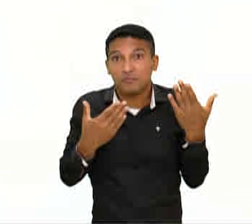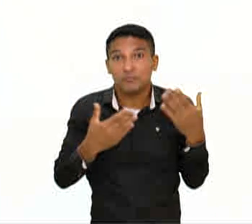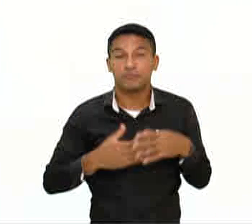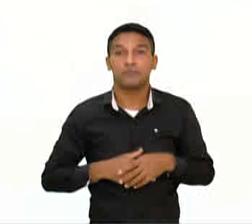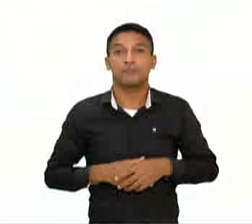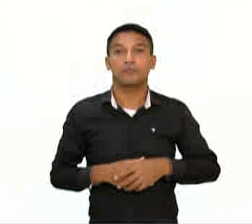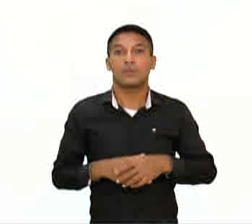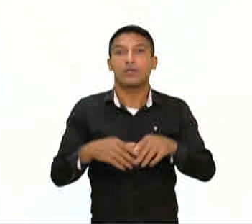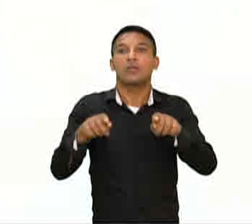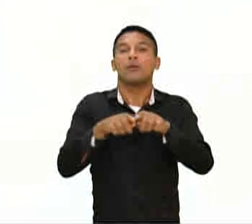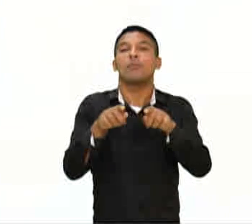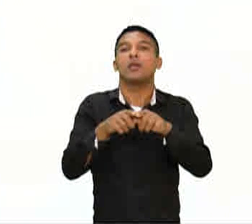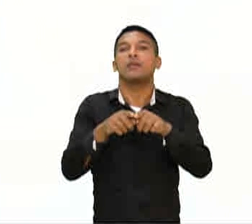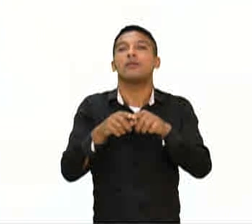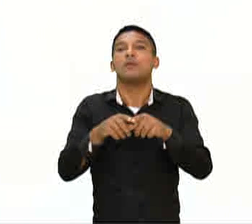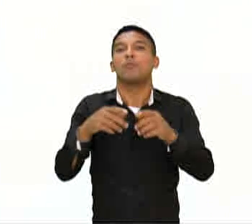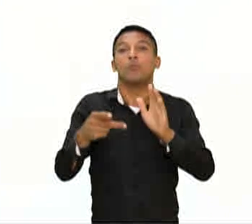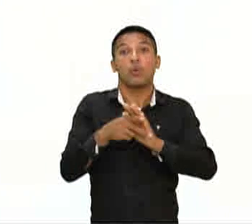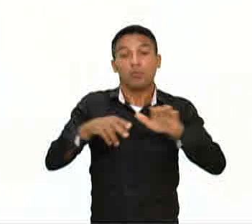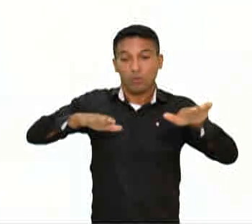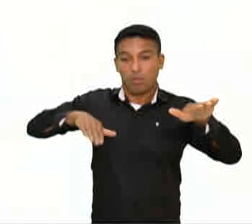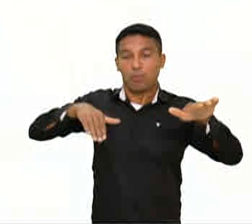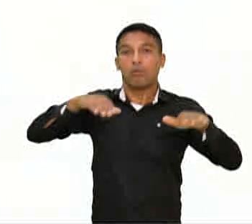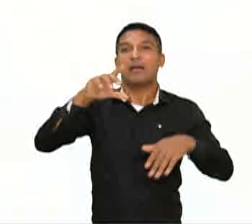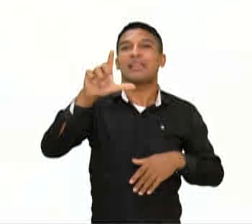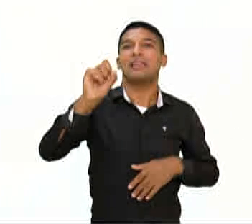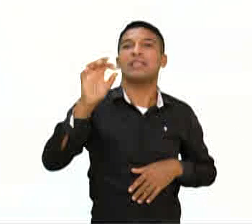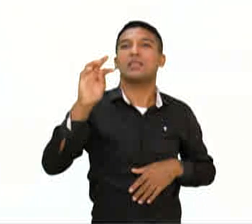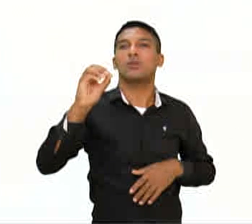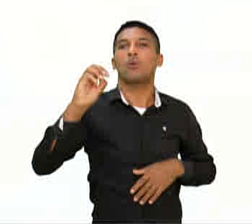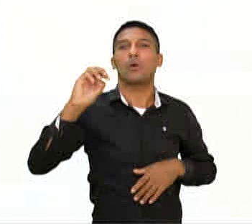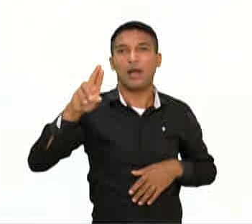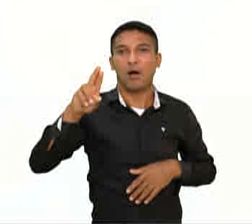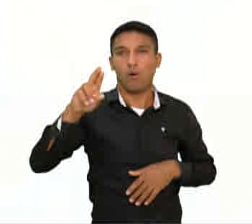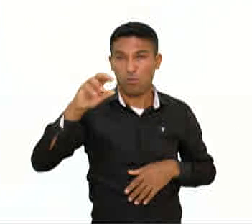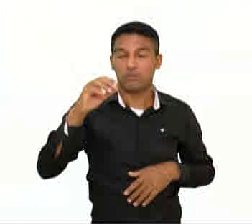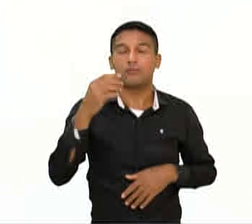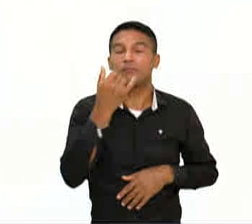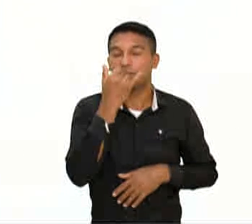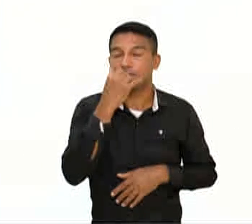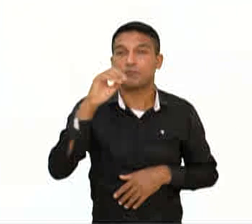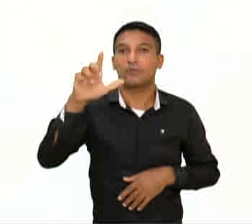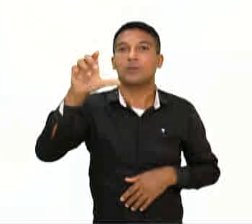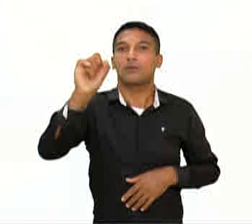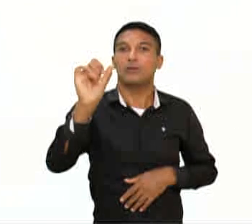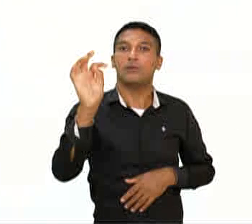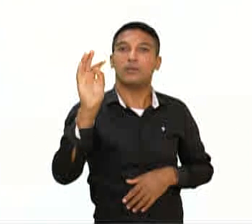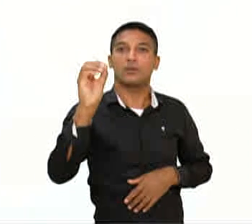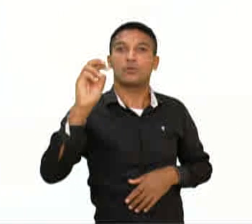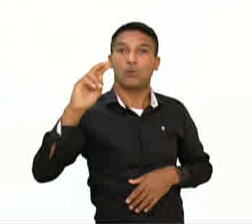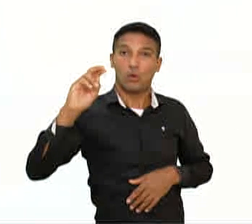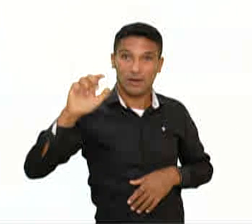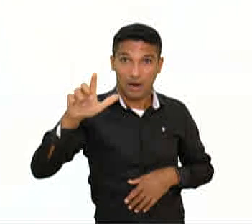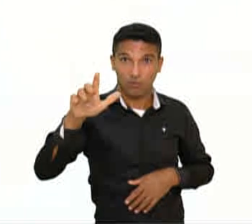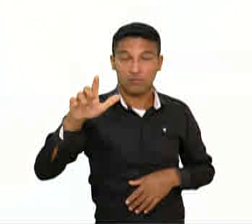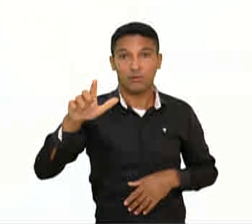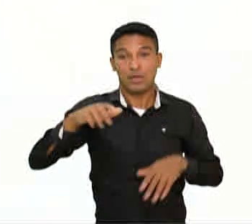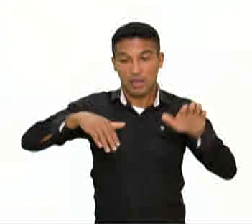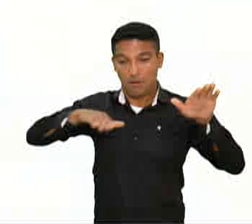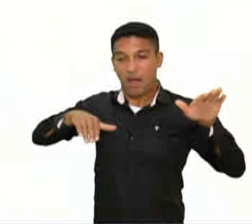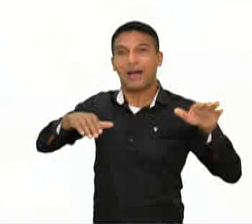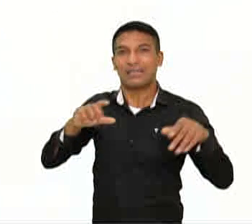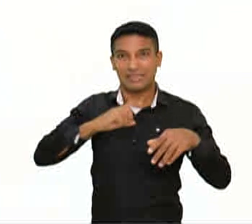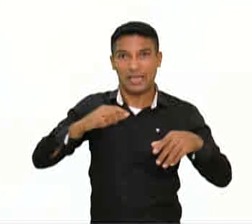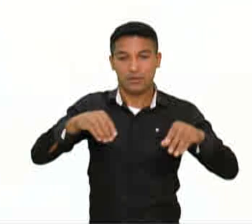região litorânea são considerados desenvolvidos, com IDH elevado, porque estão na área de influência do Porto Paranaguá? Letra C.